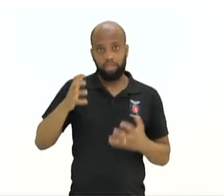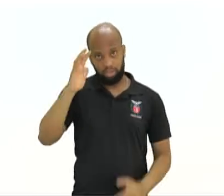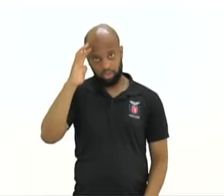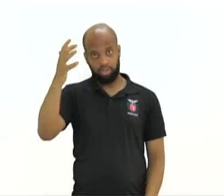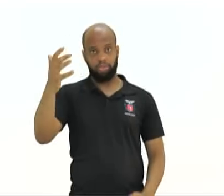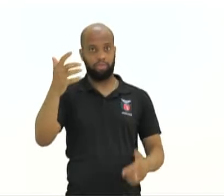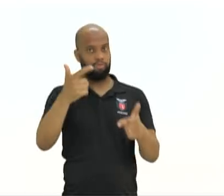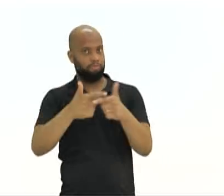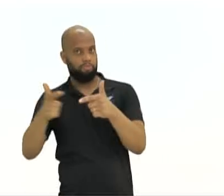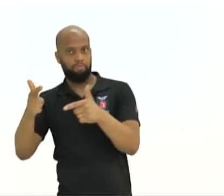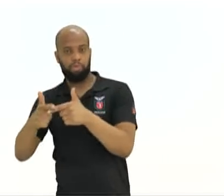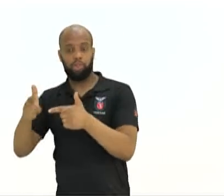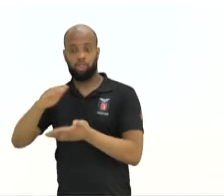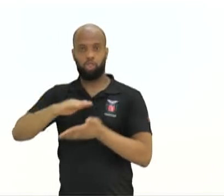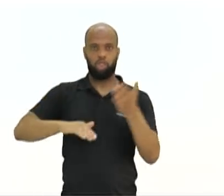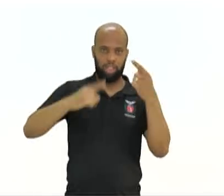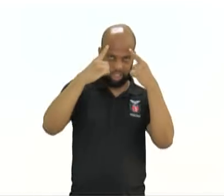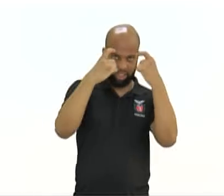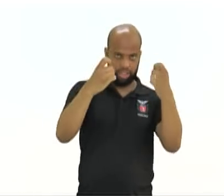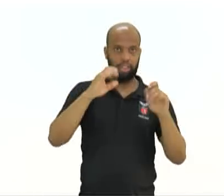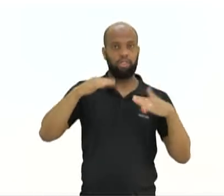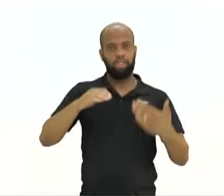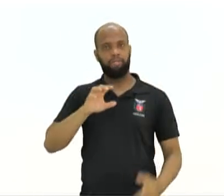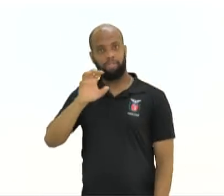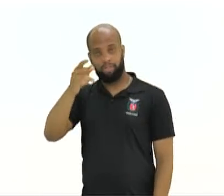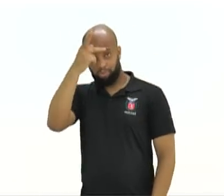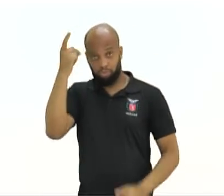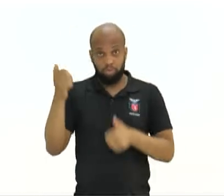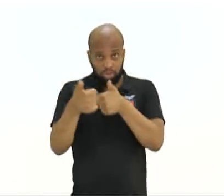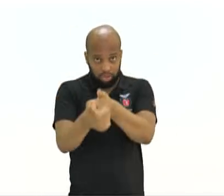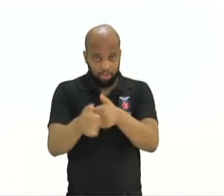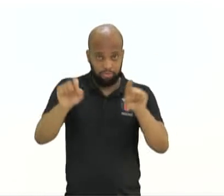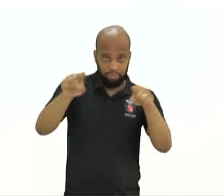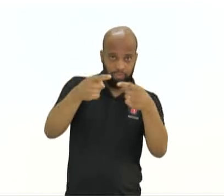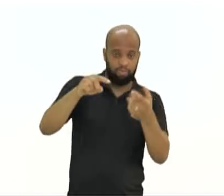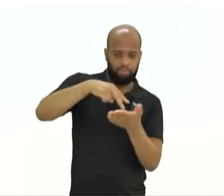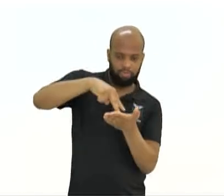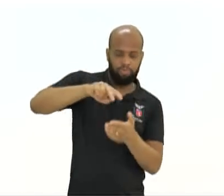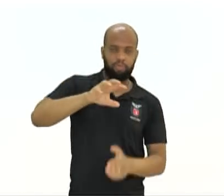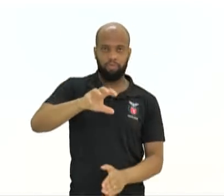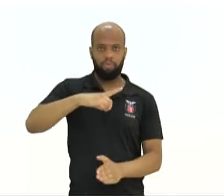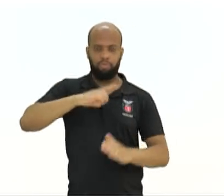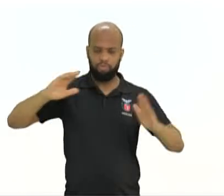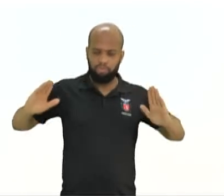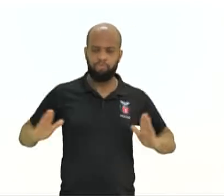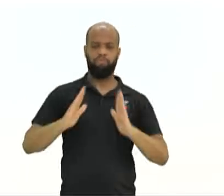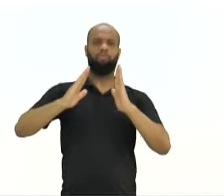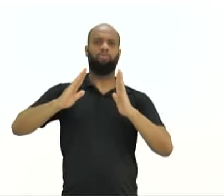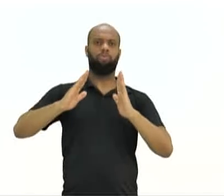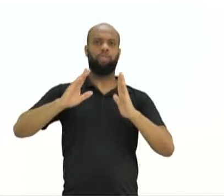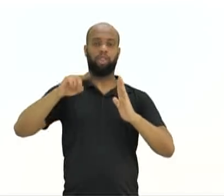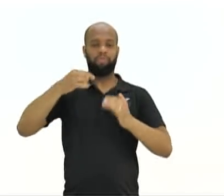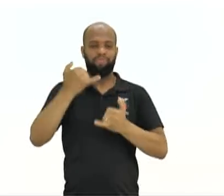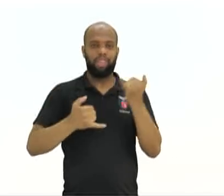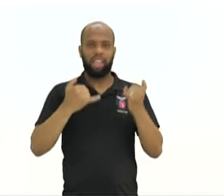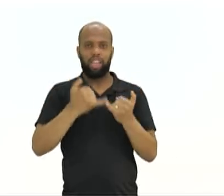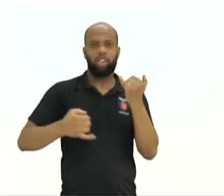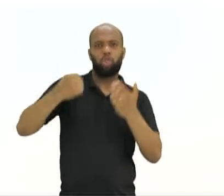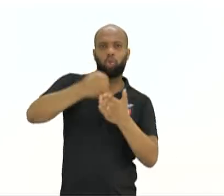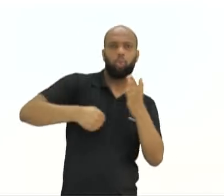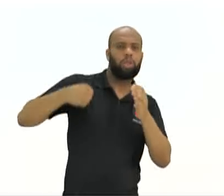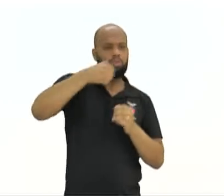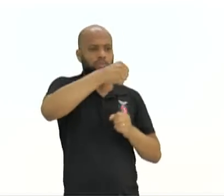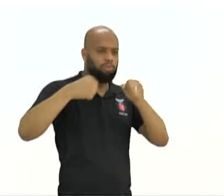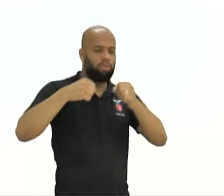sem violência. Os rockers, que são os dançarinos, se enfrentam simulando uma luta e tentando